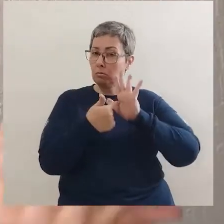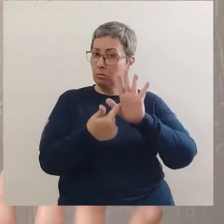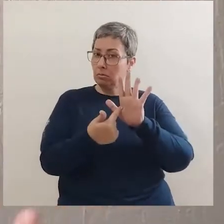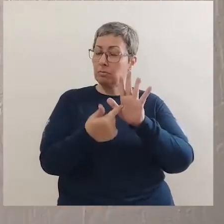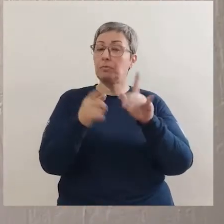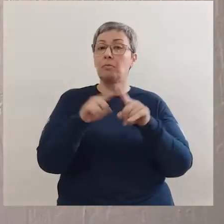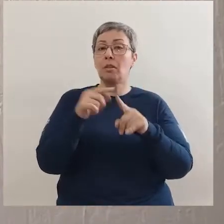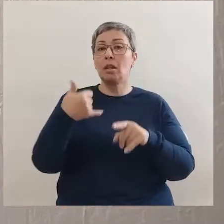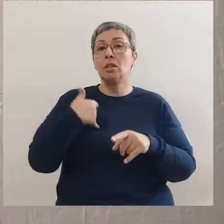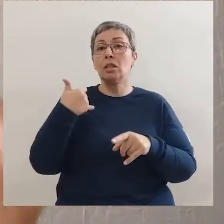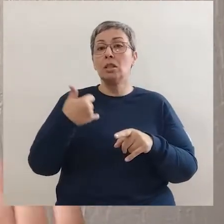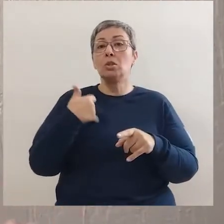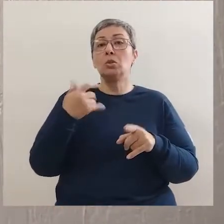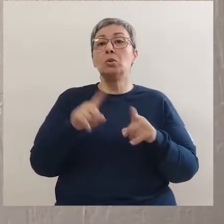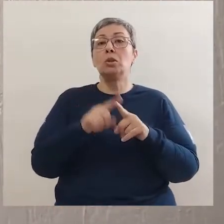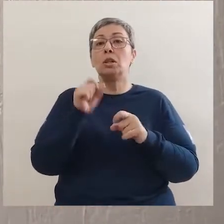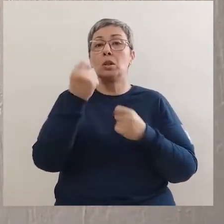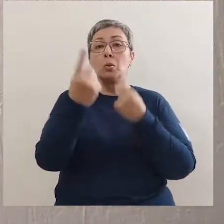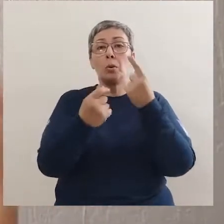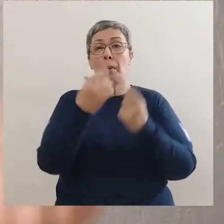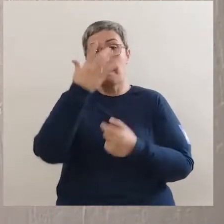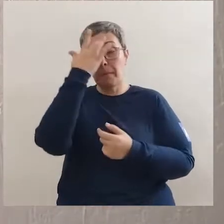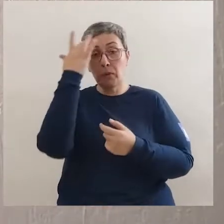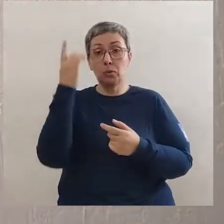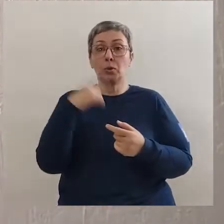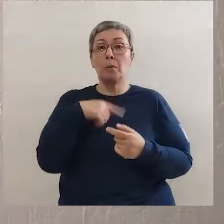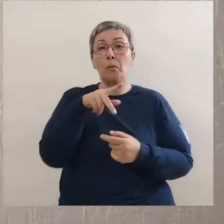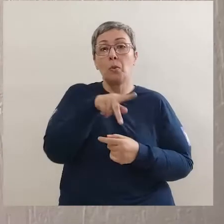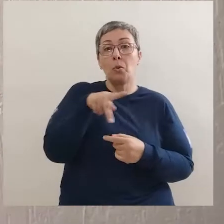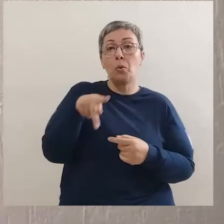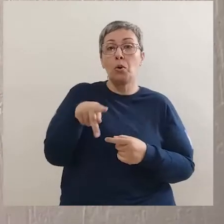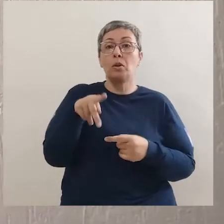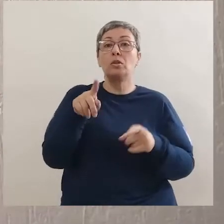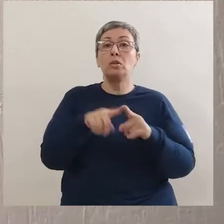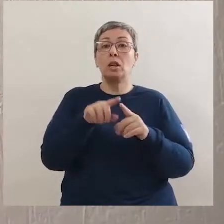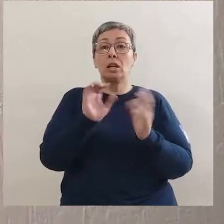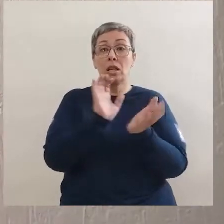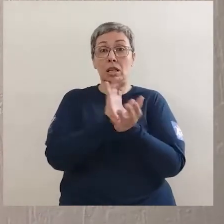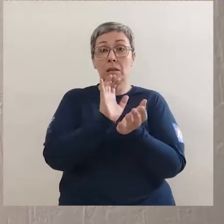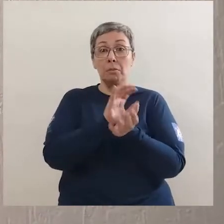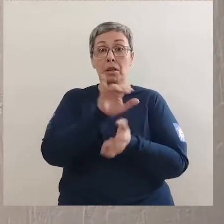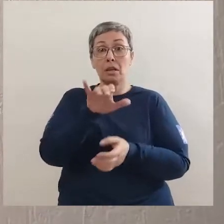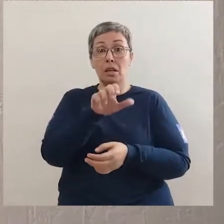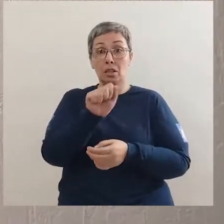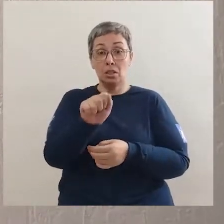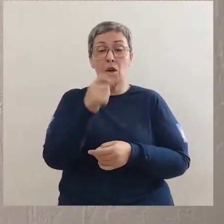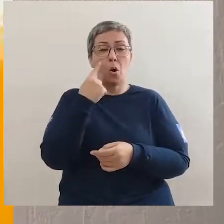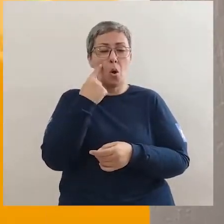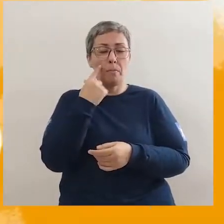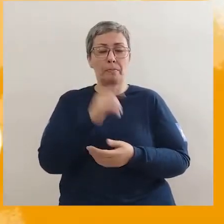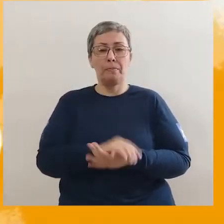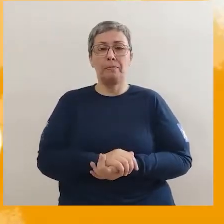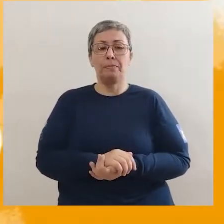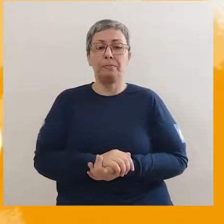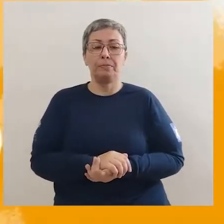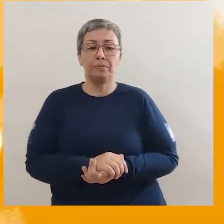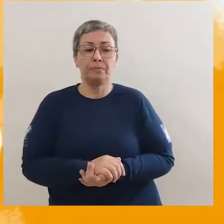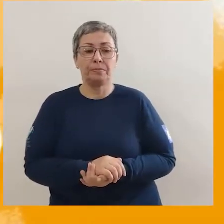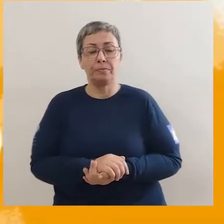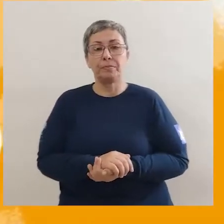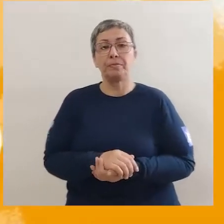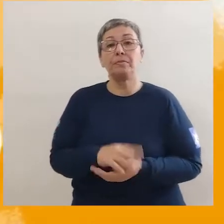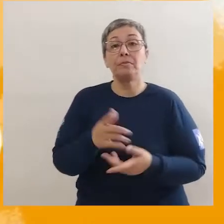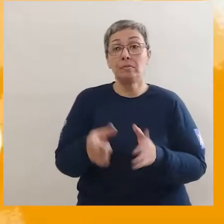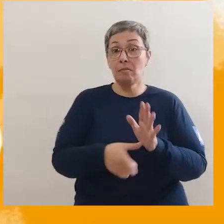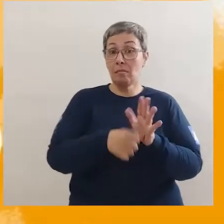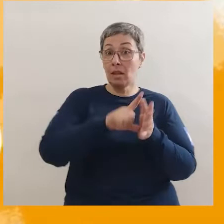as idades, né, de algumas pessoas, professores e professoras da equipe da EJA. Dá só uma olhada. Bom, antes de